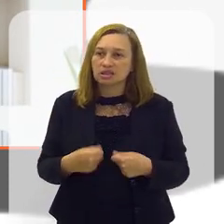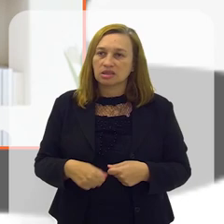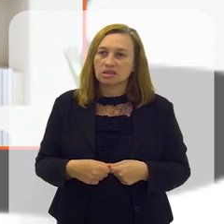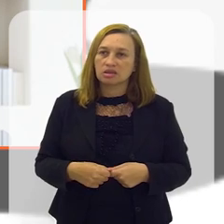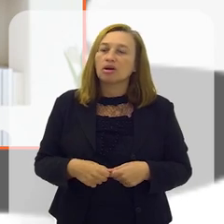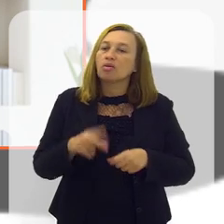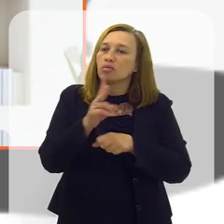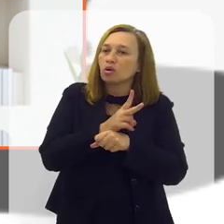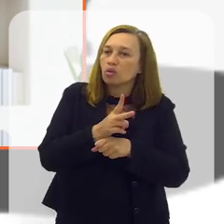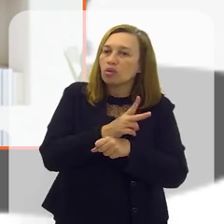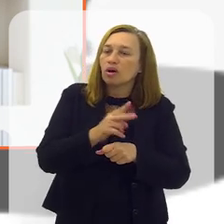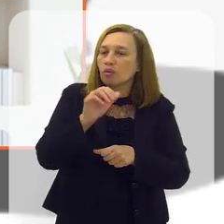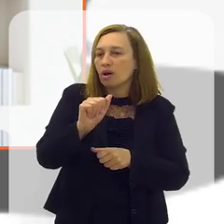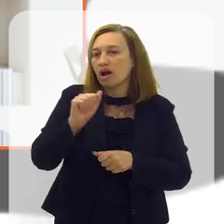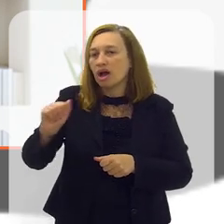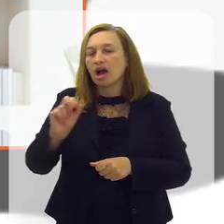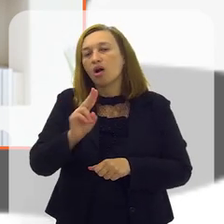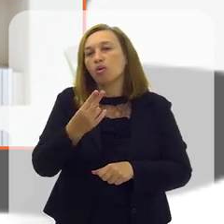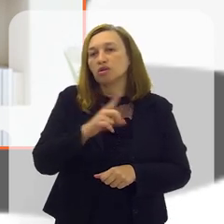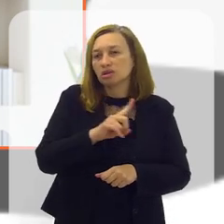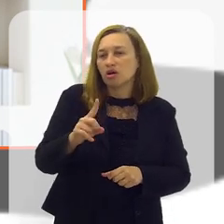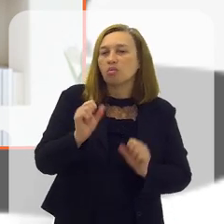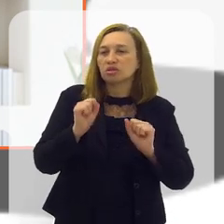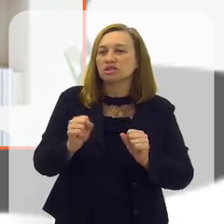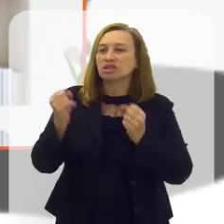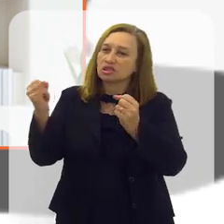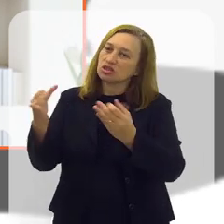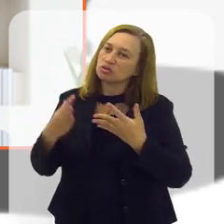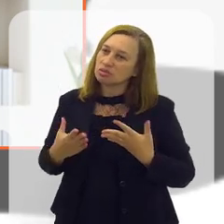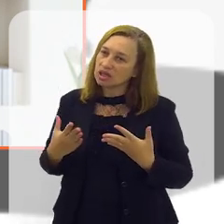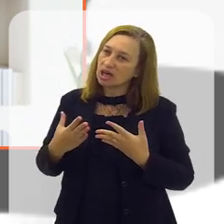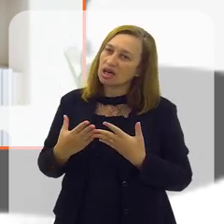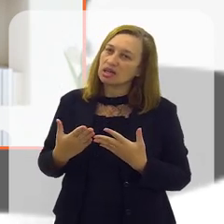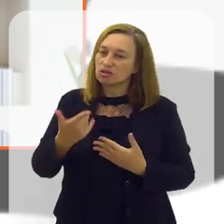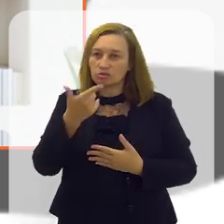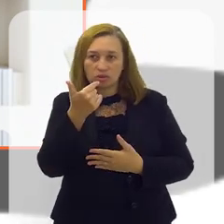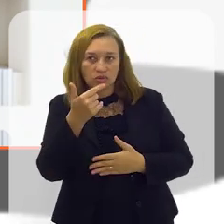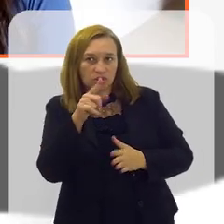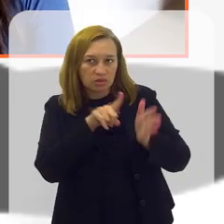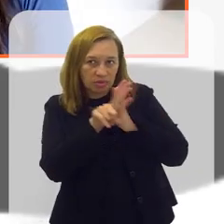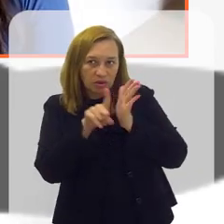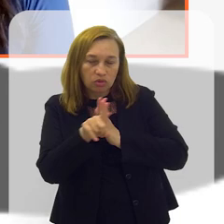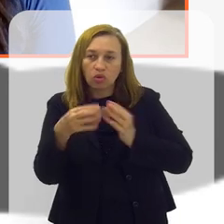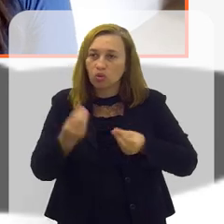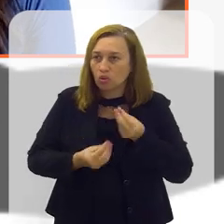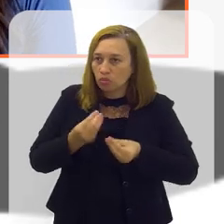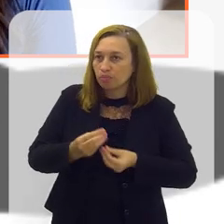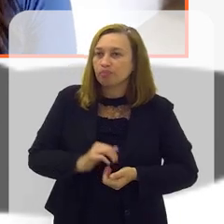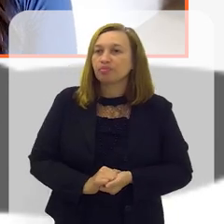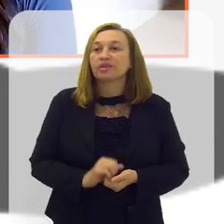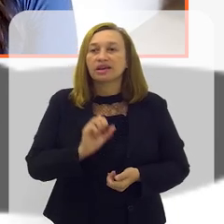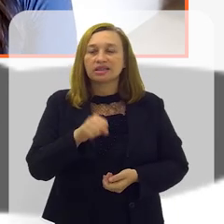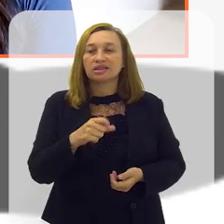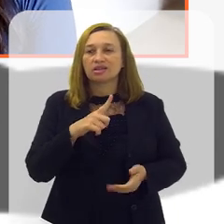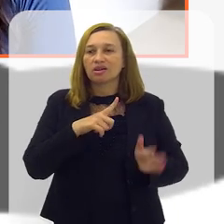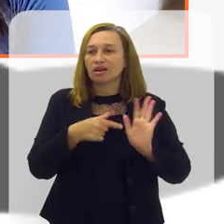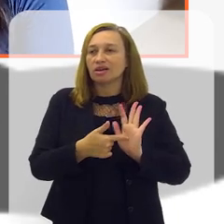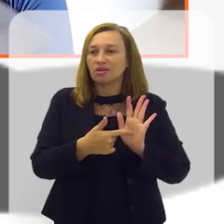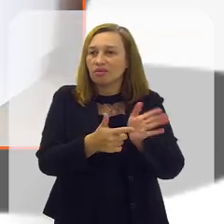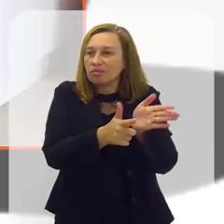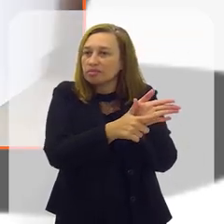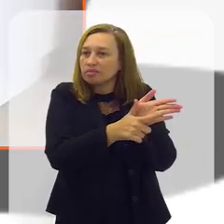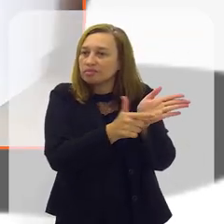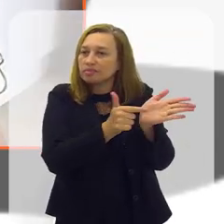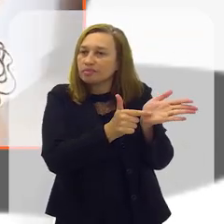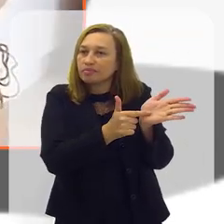saber se precisa procurar o AA ou não. A senhora poderia falar sobre essas 12 perguntas, como Sim, isso funciona? eu estou